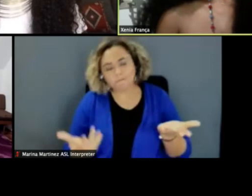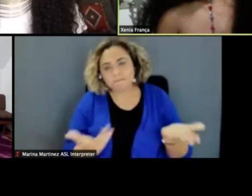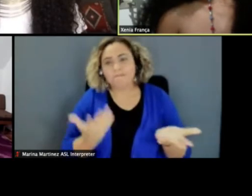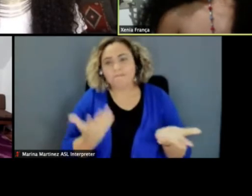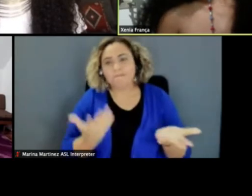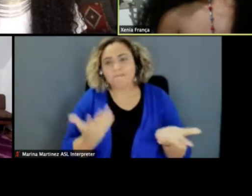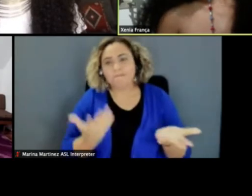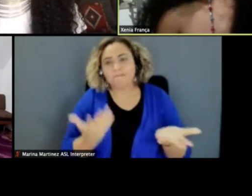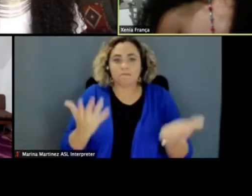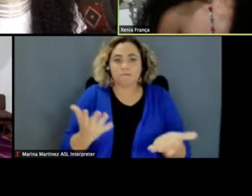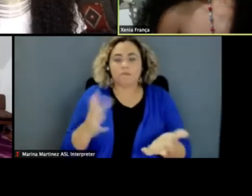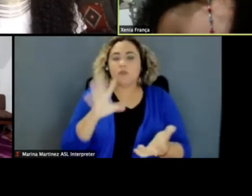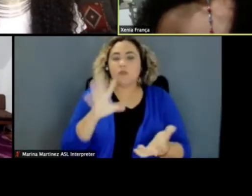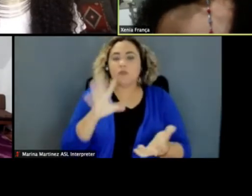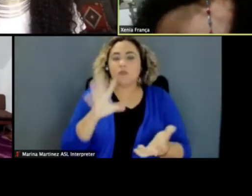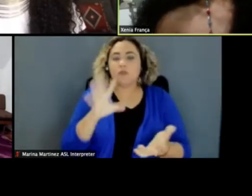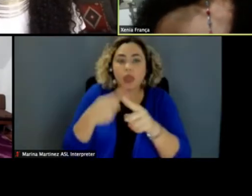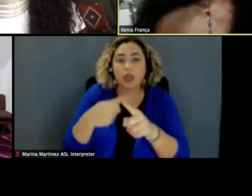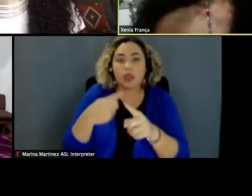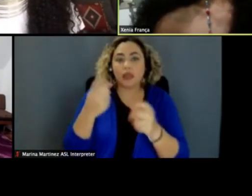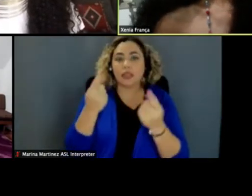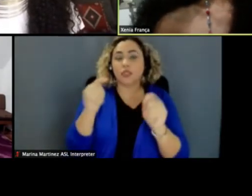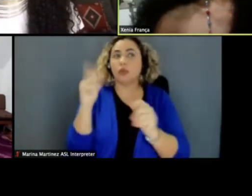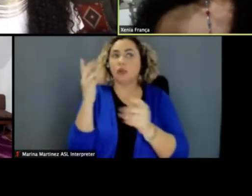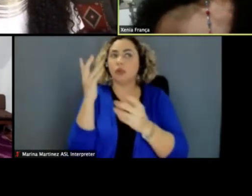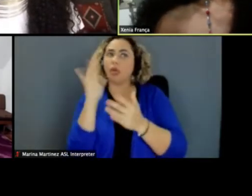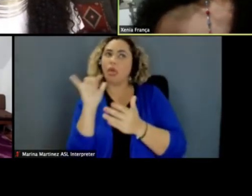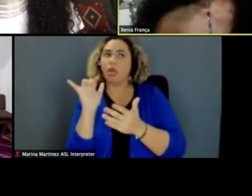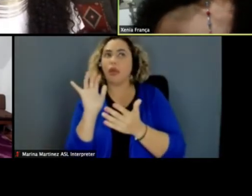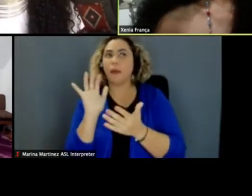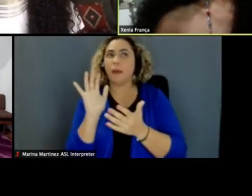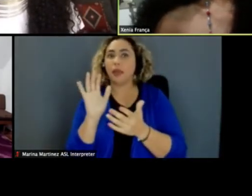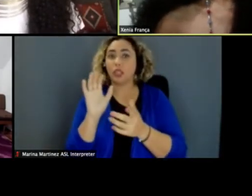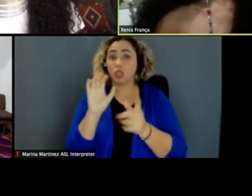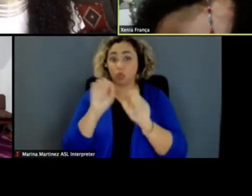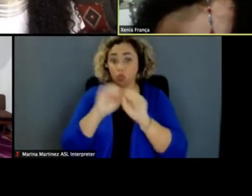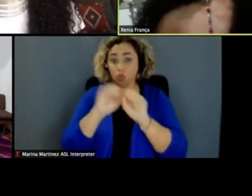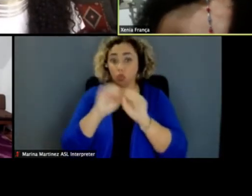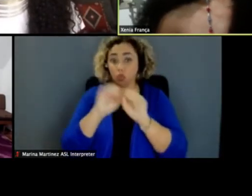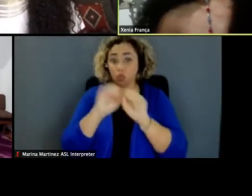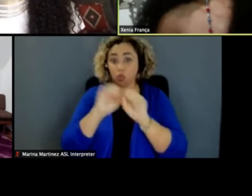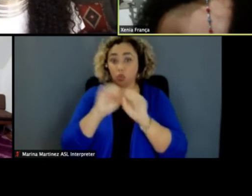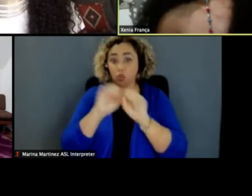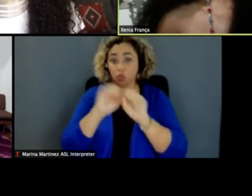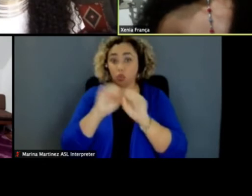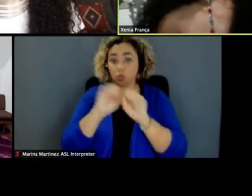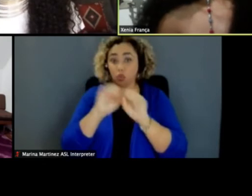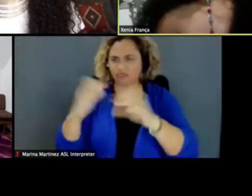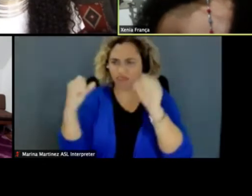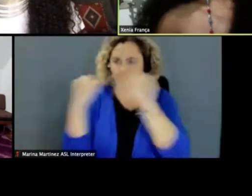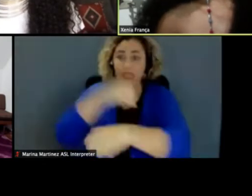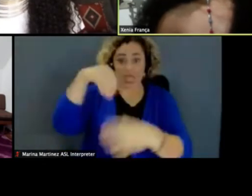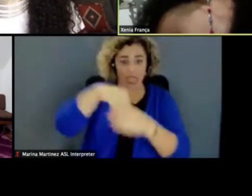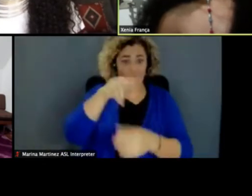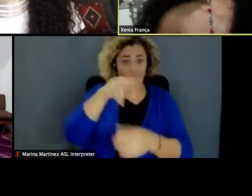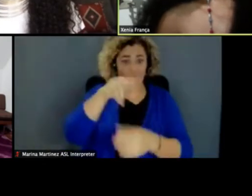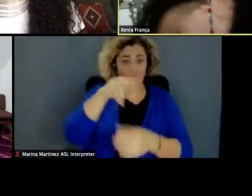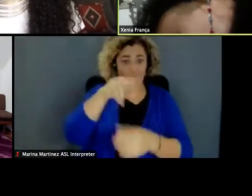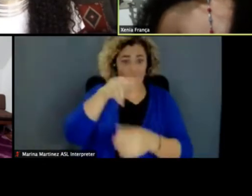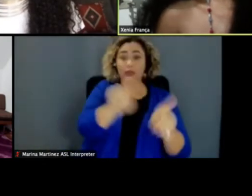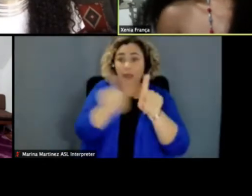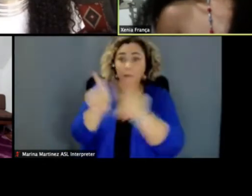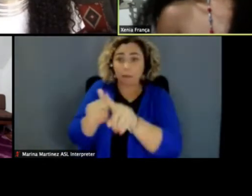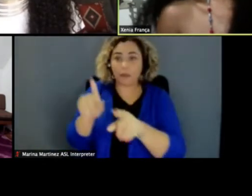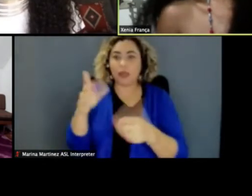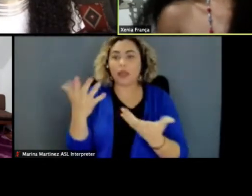como é que fala? Estimulado pelos movimentos sociais que vêm eclodindo nos Estados Unidos, mas o